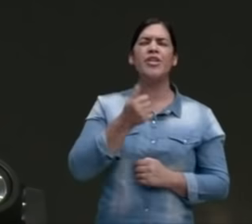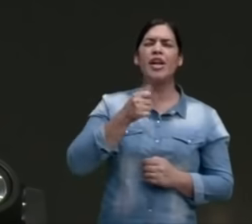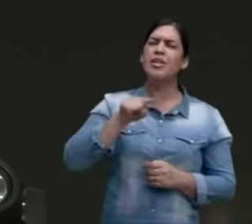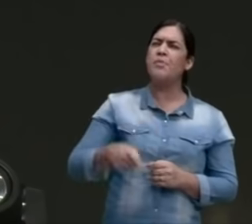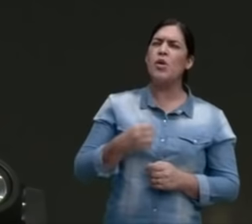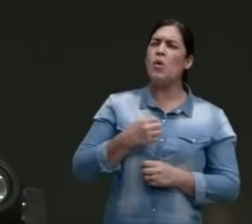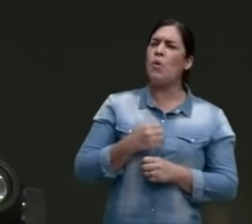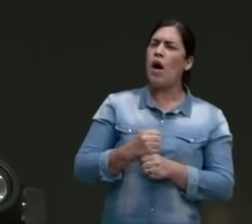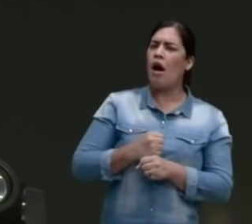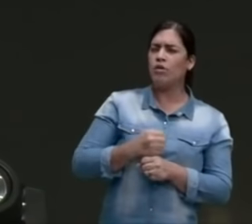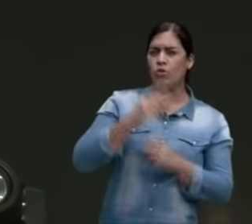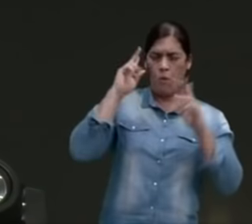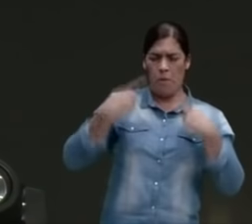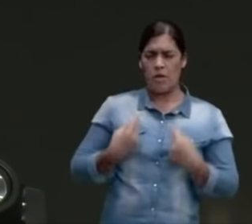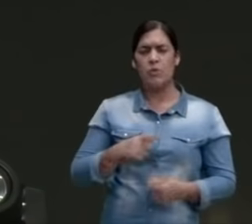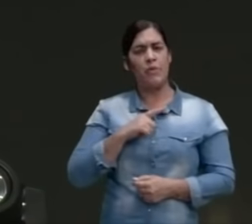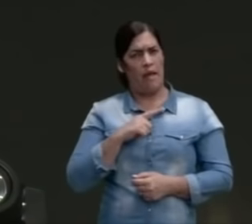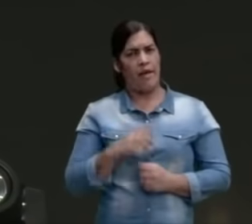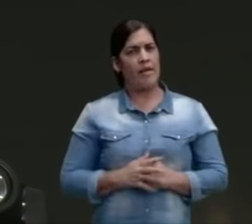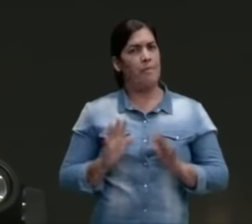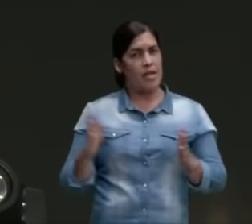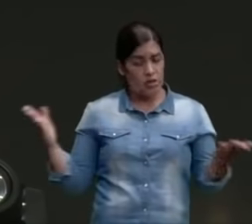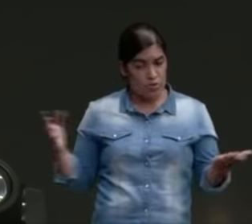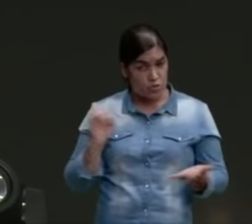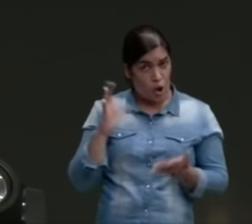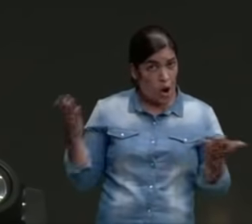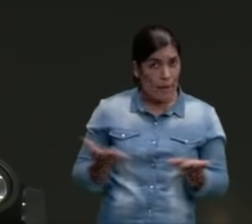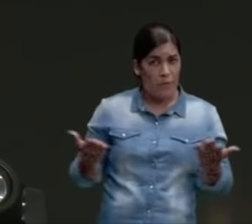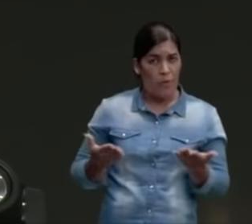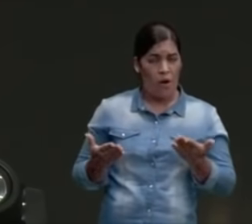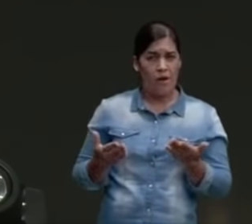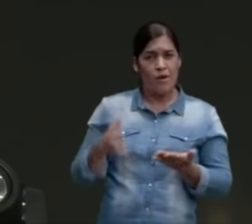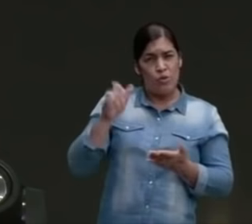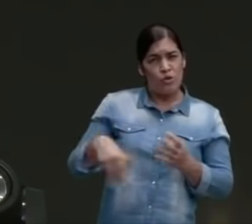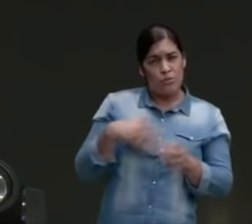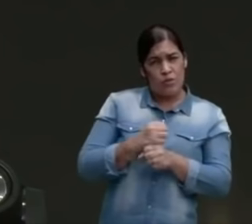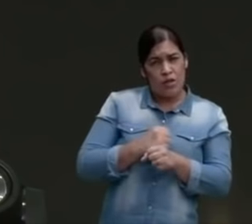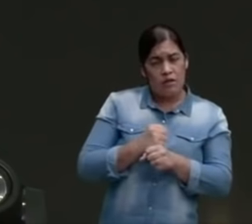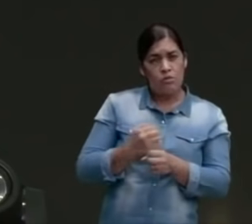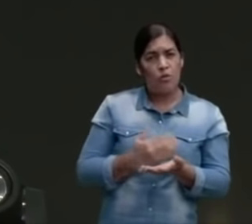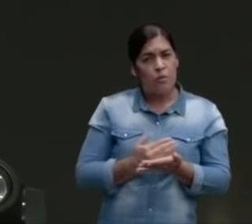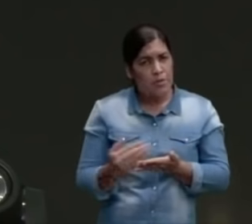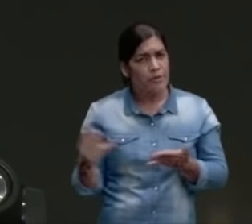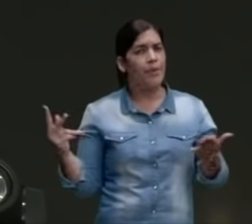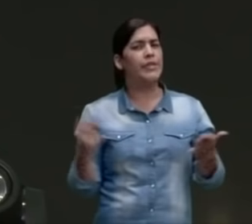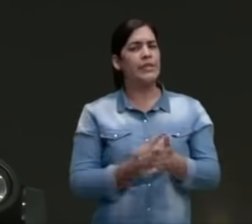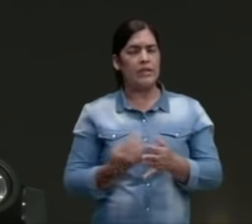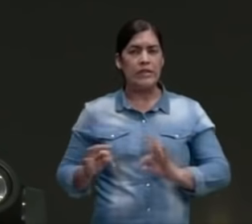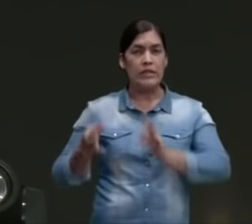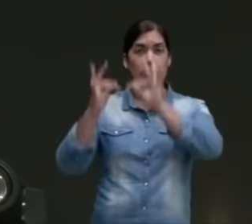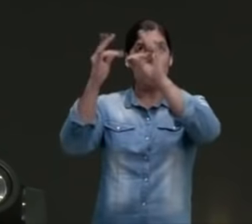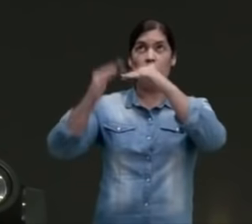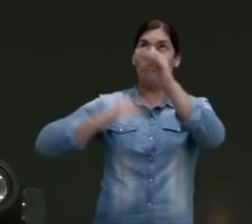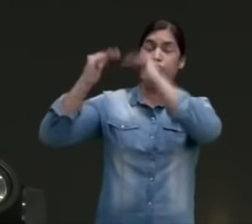de existência humana, só agora, nos últimos anos, que começou a acontecer isso. Por que